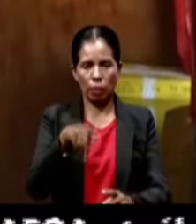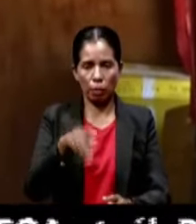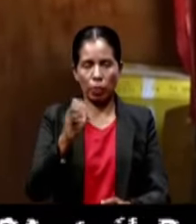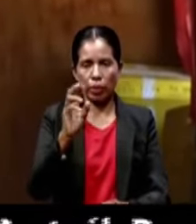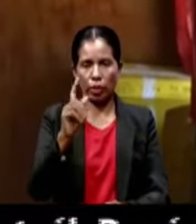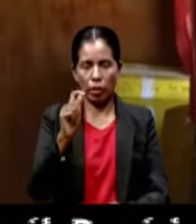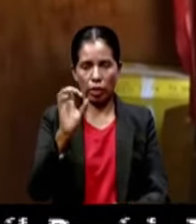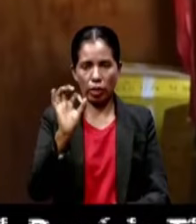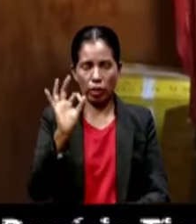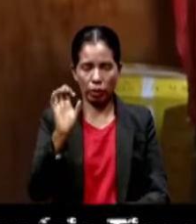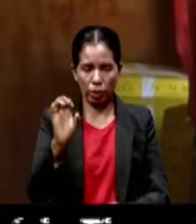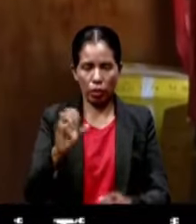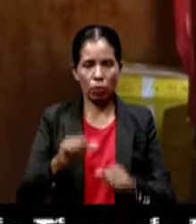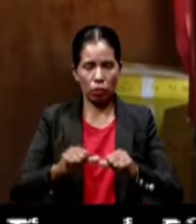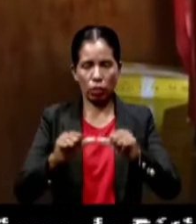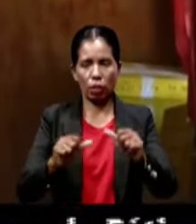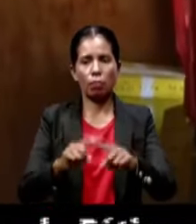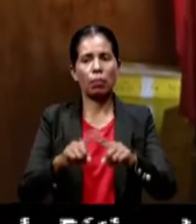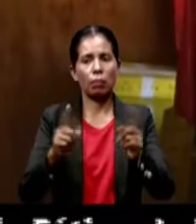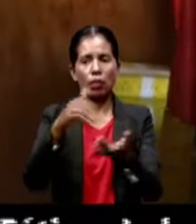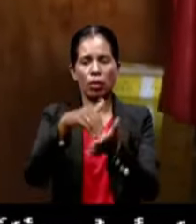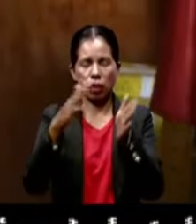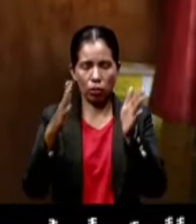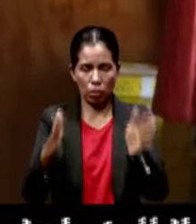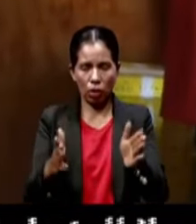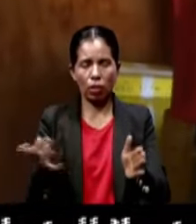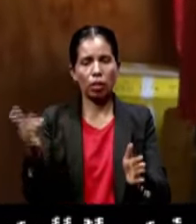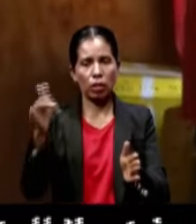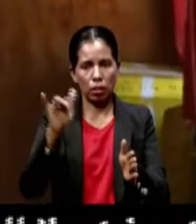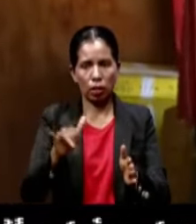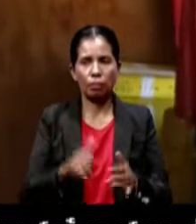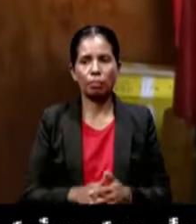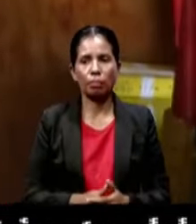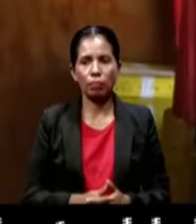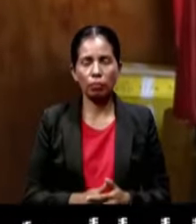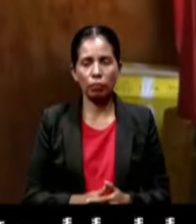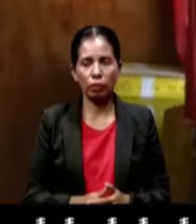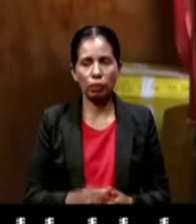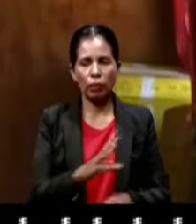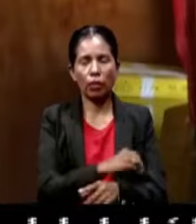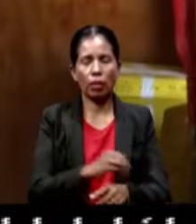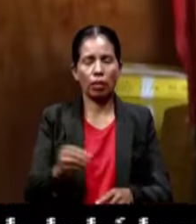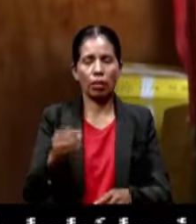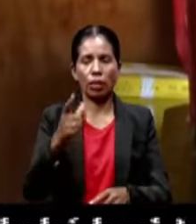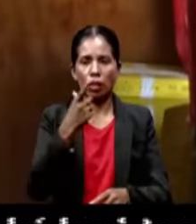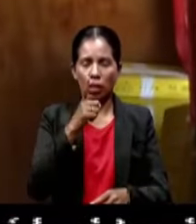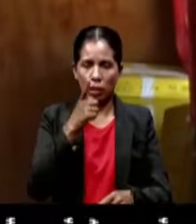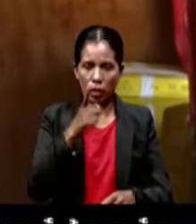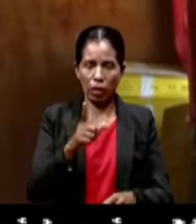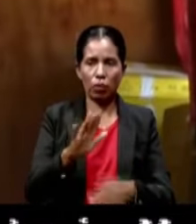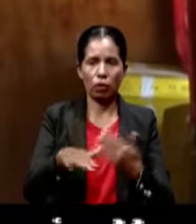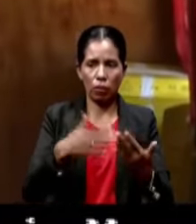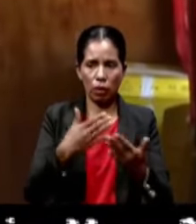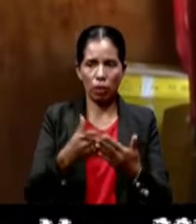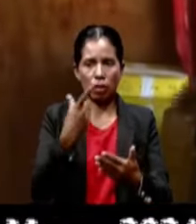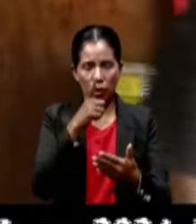lao, masih parte ba iha estudante bakanorin sirian ane, iha parte ba linguistik ini ane, bai